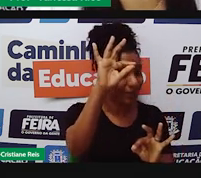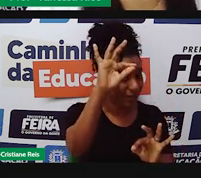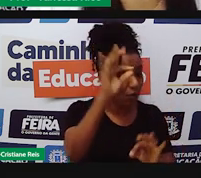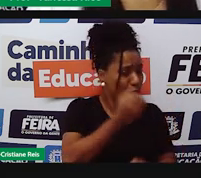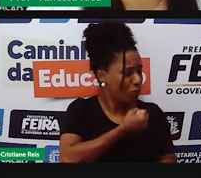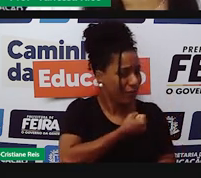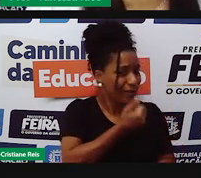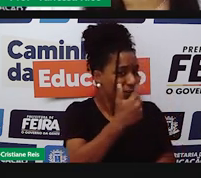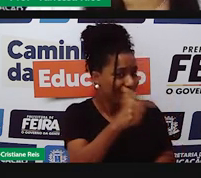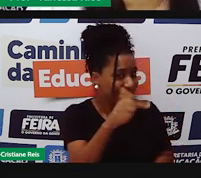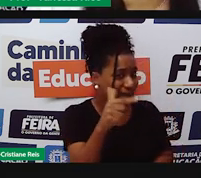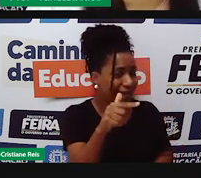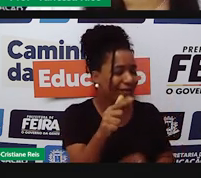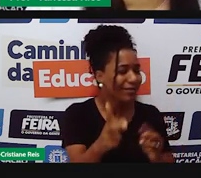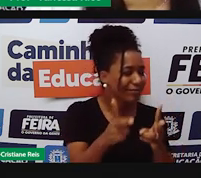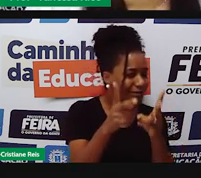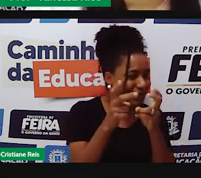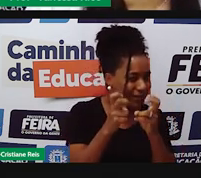consegue identificar.